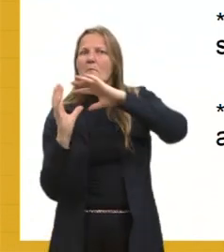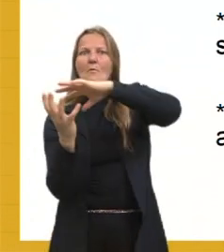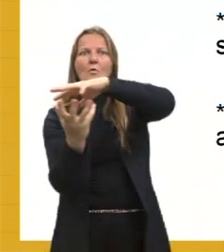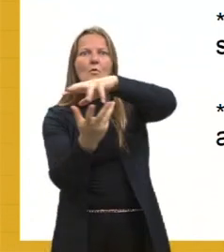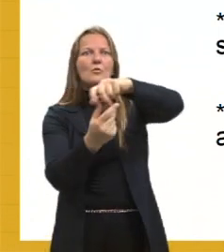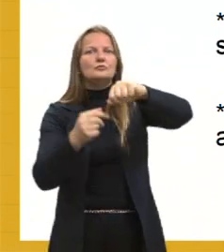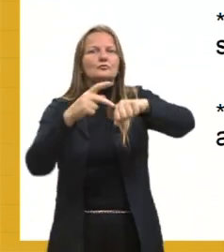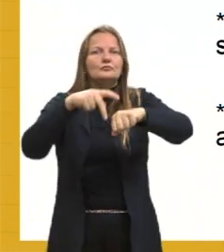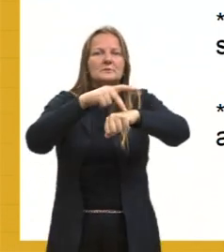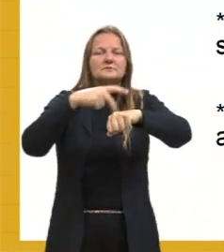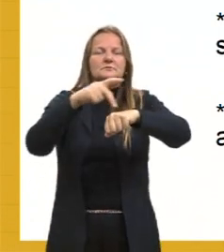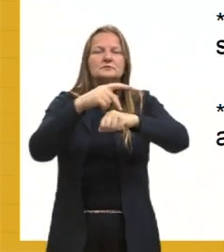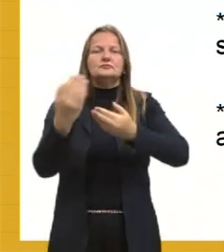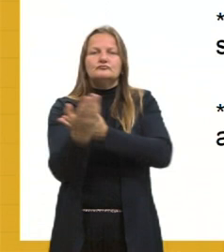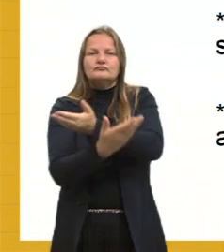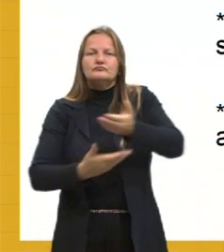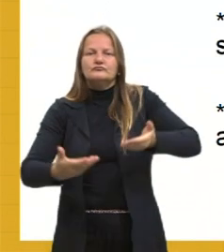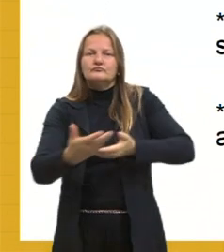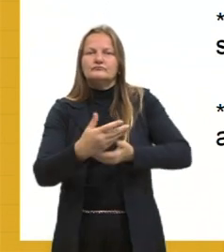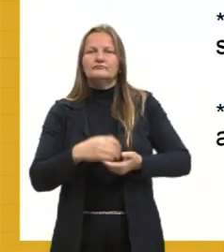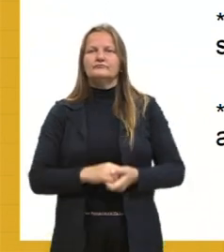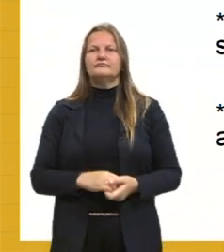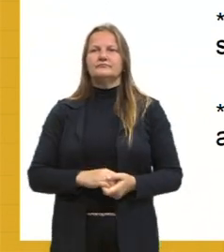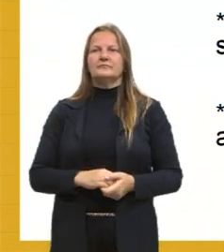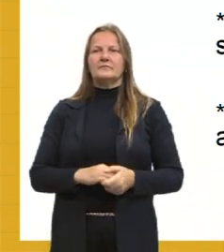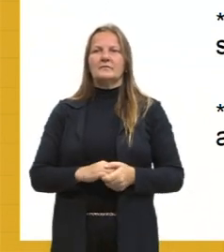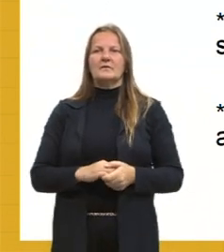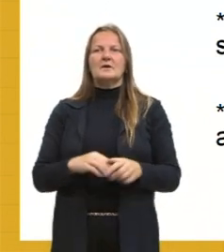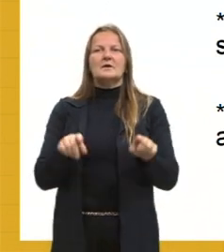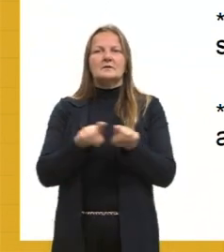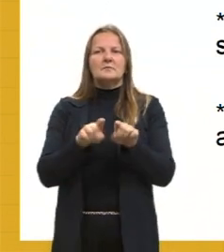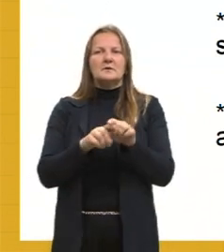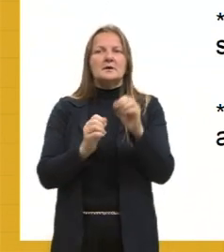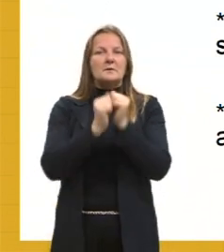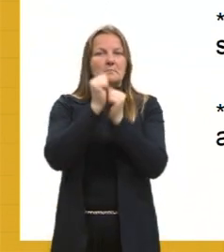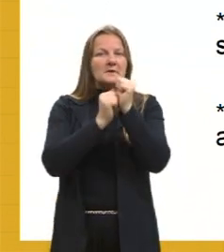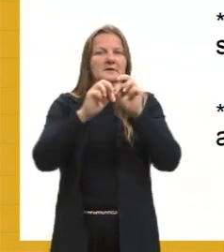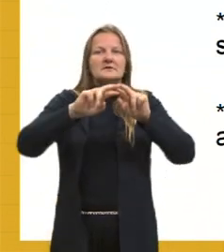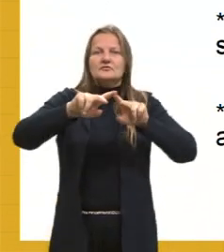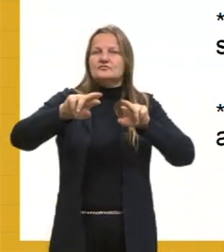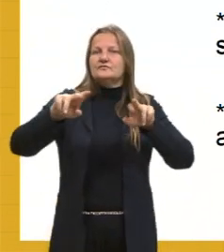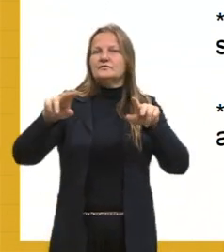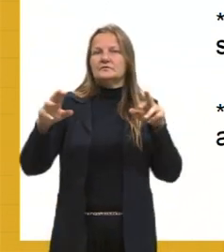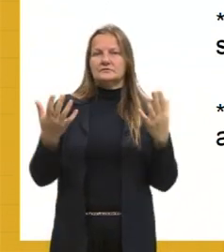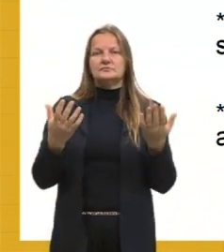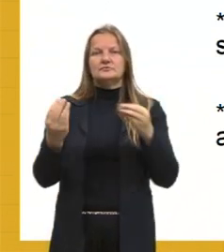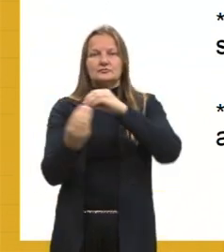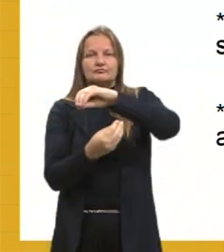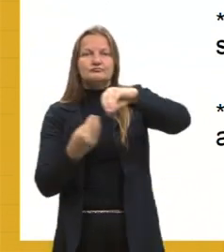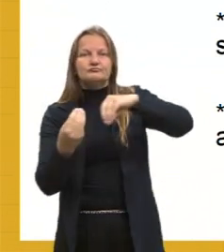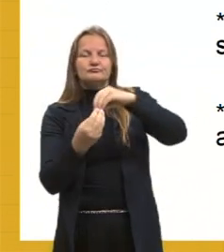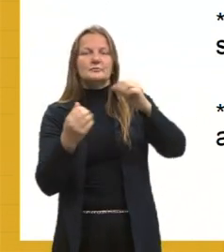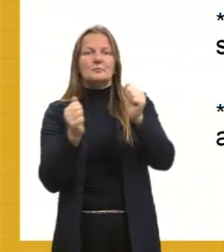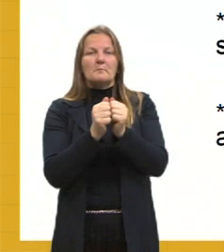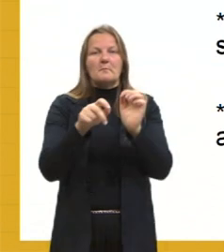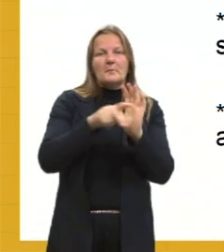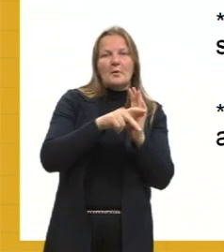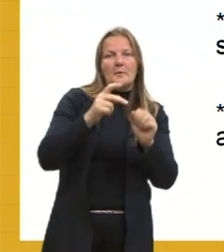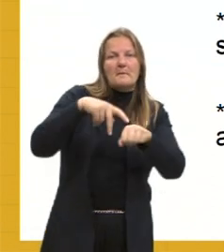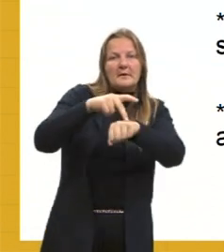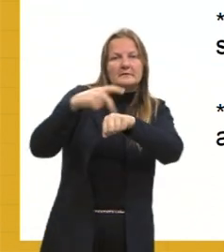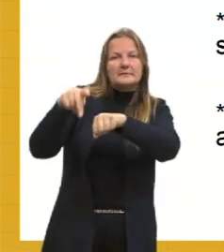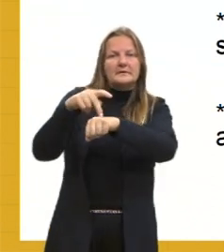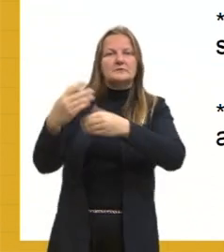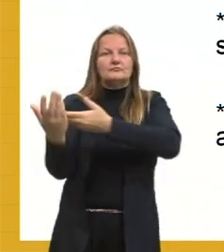São dois tipos de Agentes nesse novo cenário tá então aqui a gente tem quais são as características que